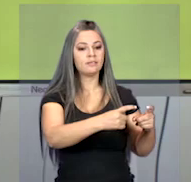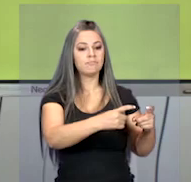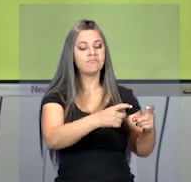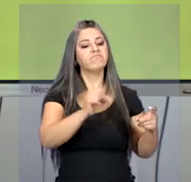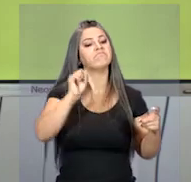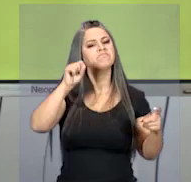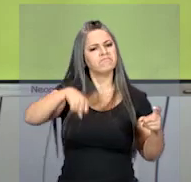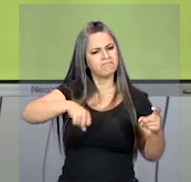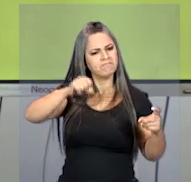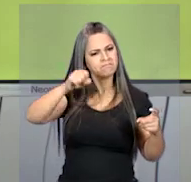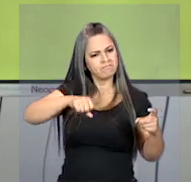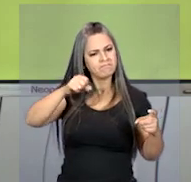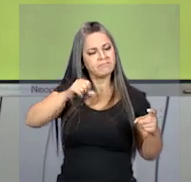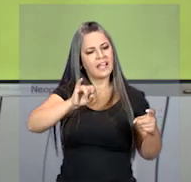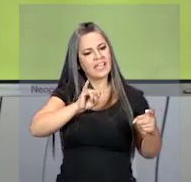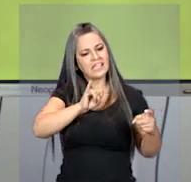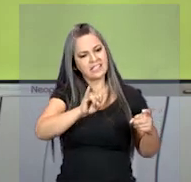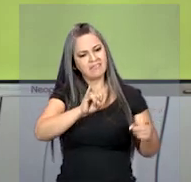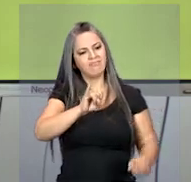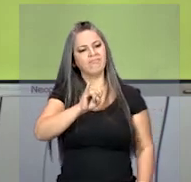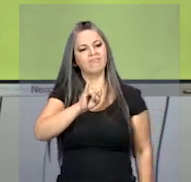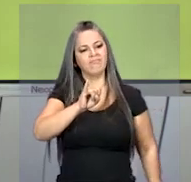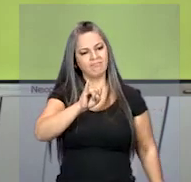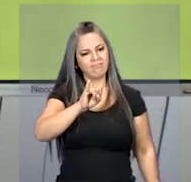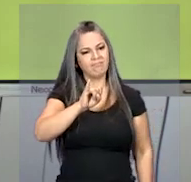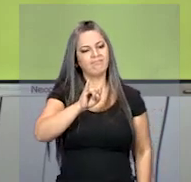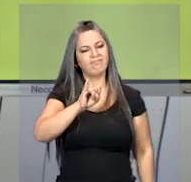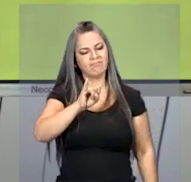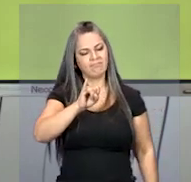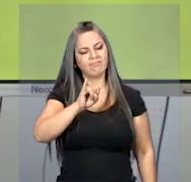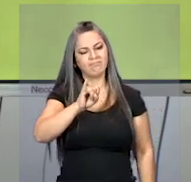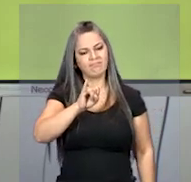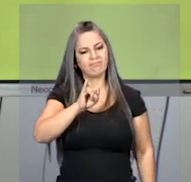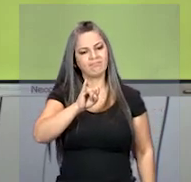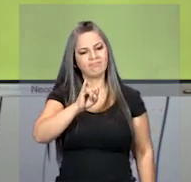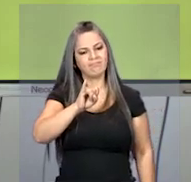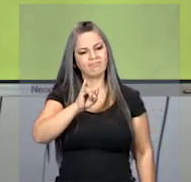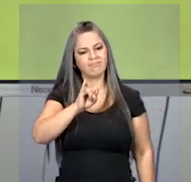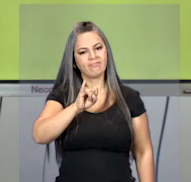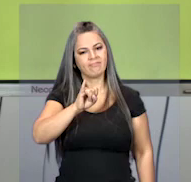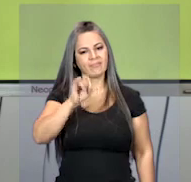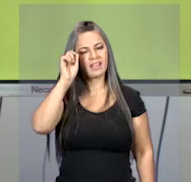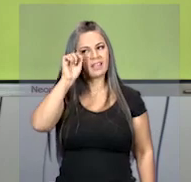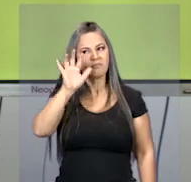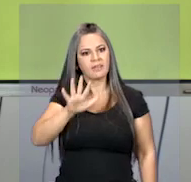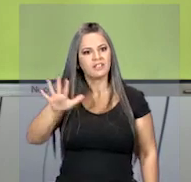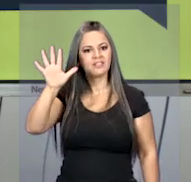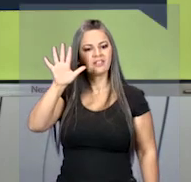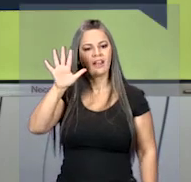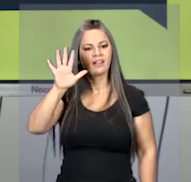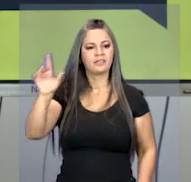é possível que um guerreiro vai se encontrar com outros para ver o embate, a batalha, a guerra.